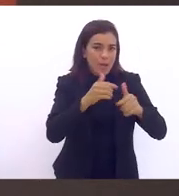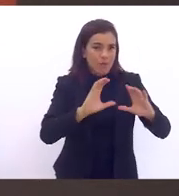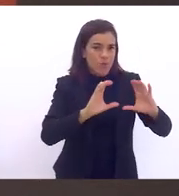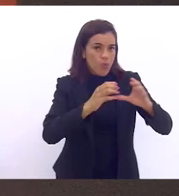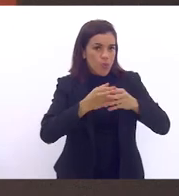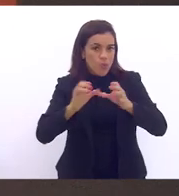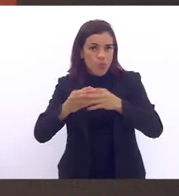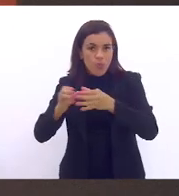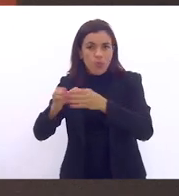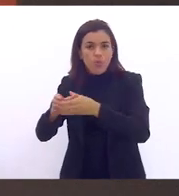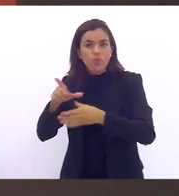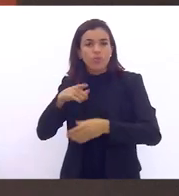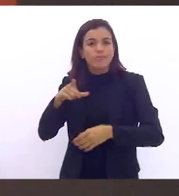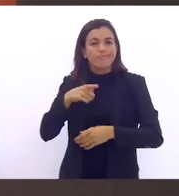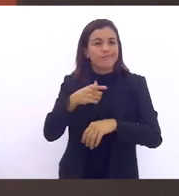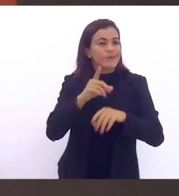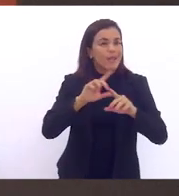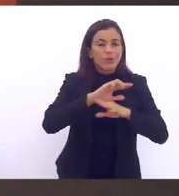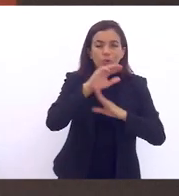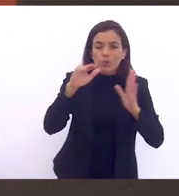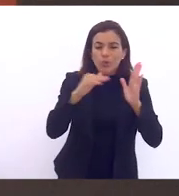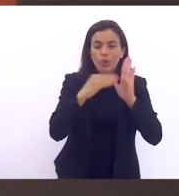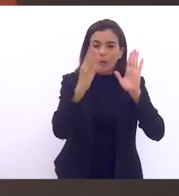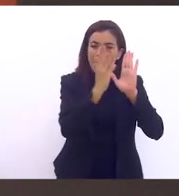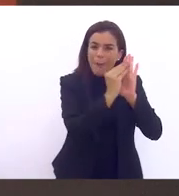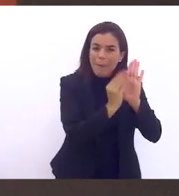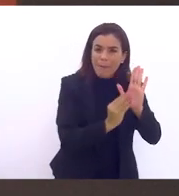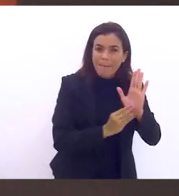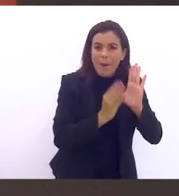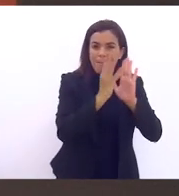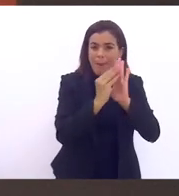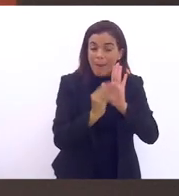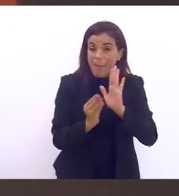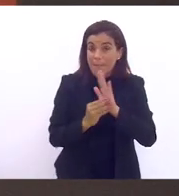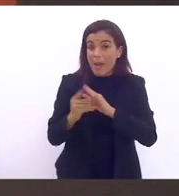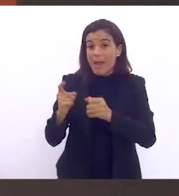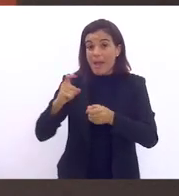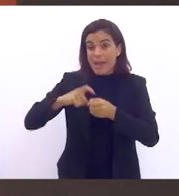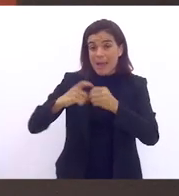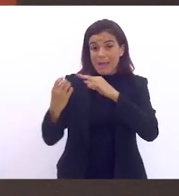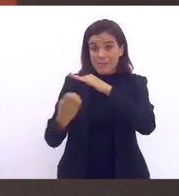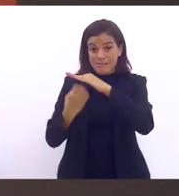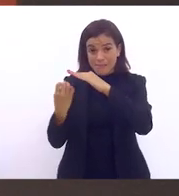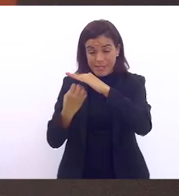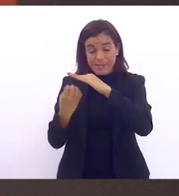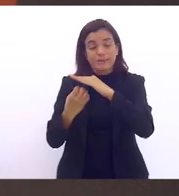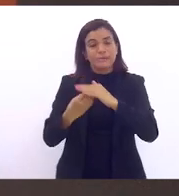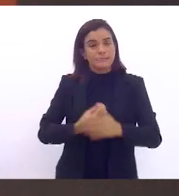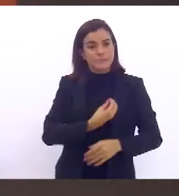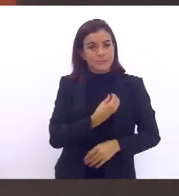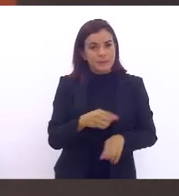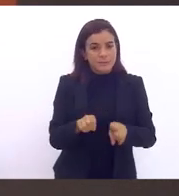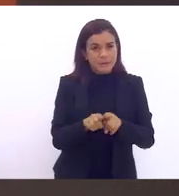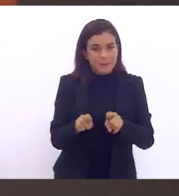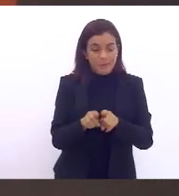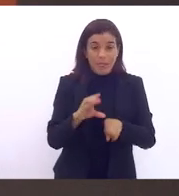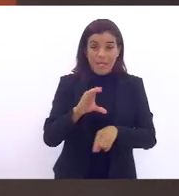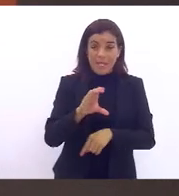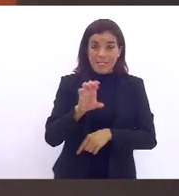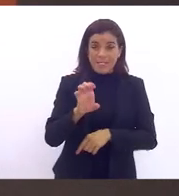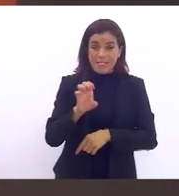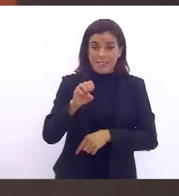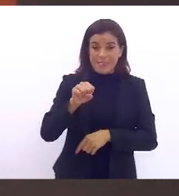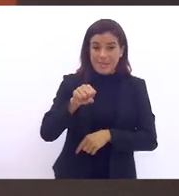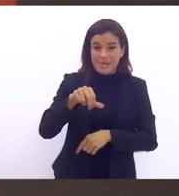envolveram todas as disciplinas da ntt a concessionária participou foram envolvidos Ministérios foi envolvido o senatran inclusive para isso